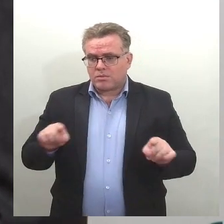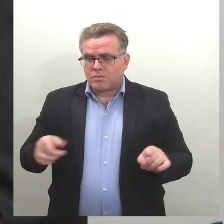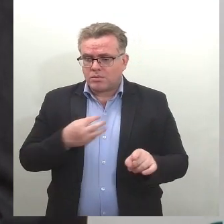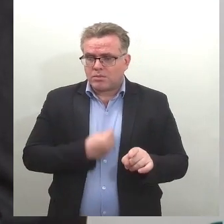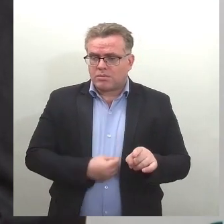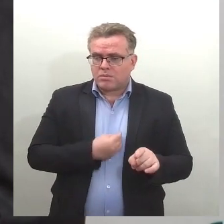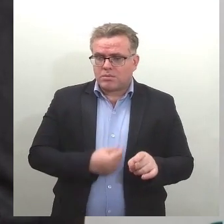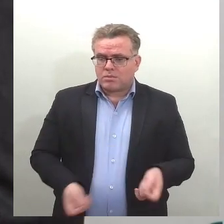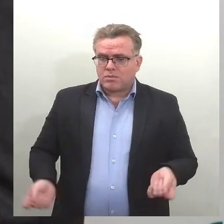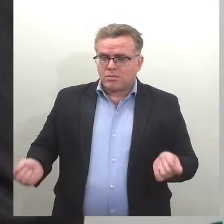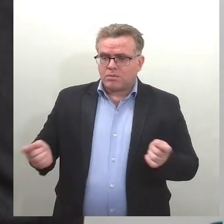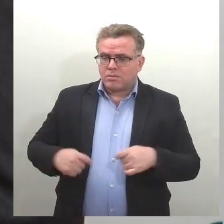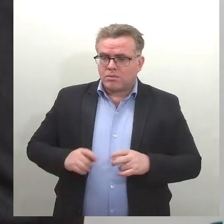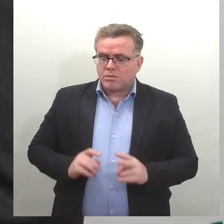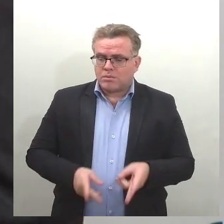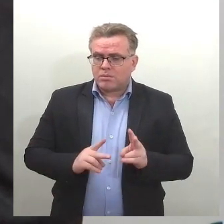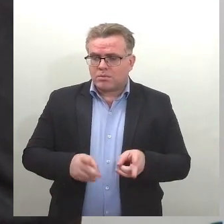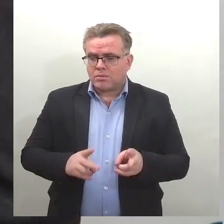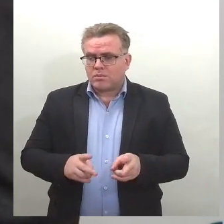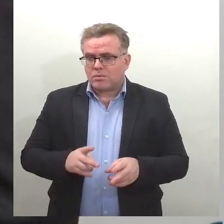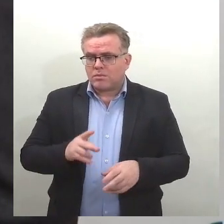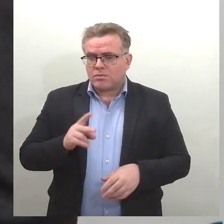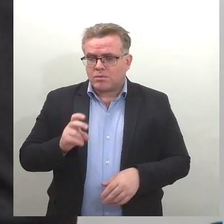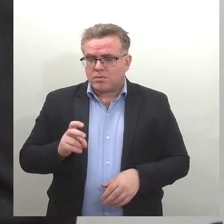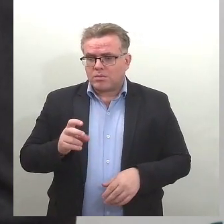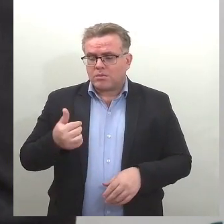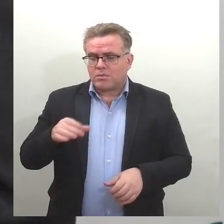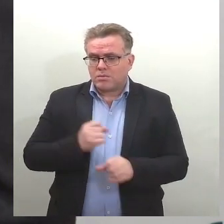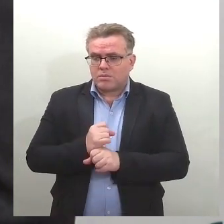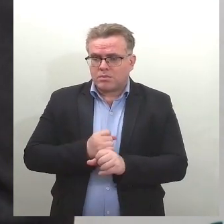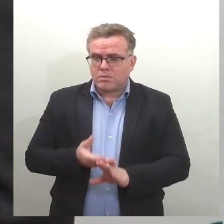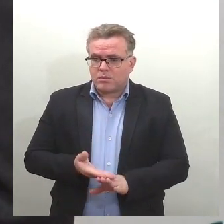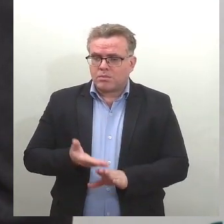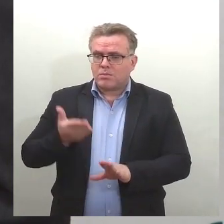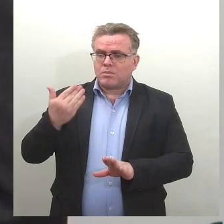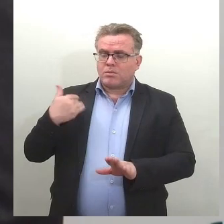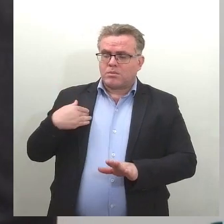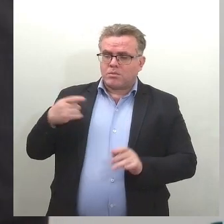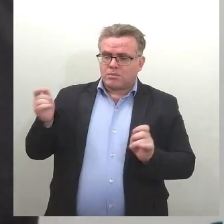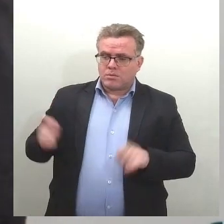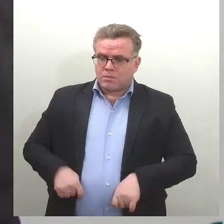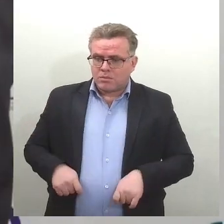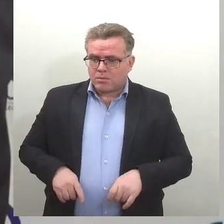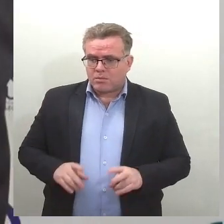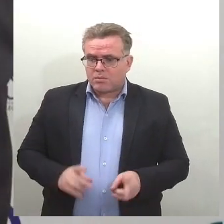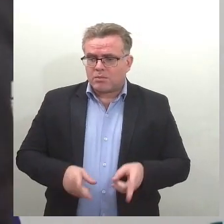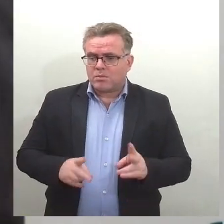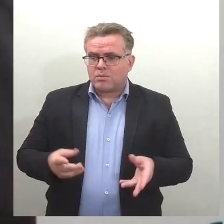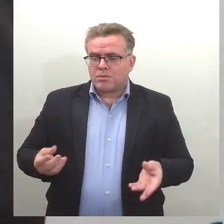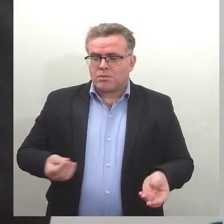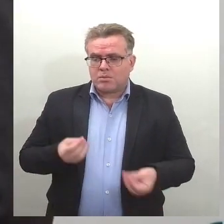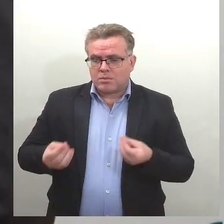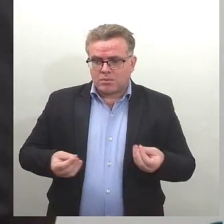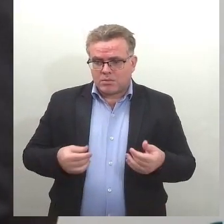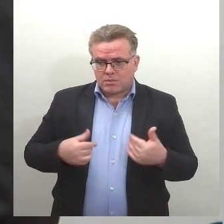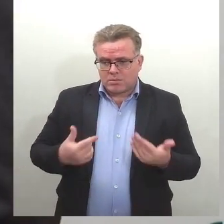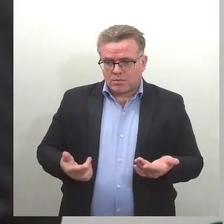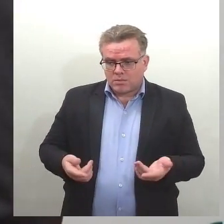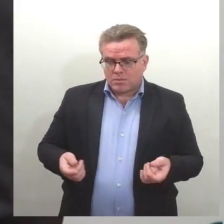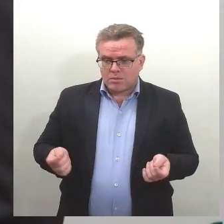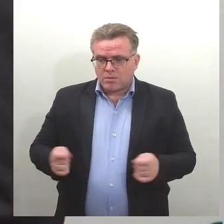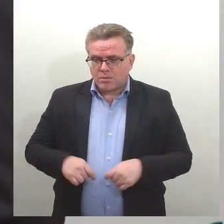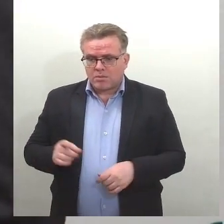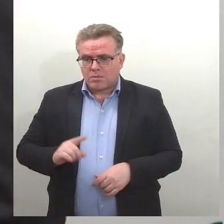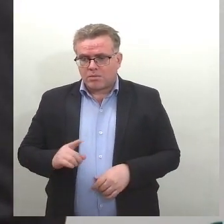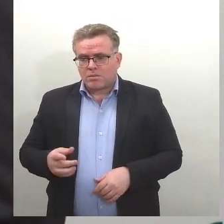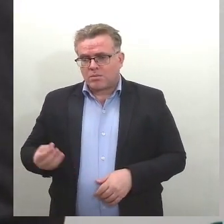anos atrás e essa rede não funciona, o cidadão e a cidadã não pode receber água da Defesa Civil, não